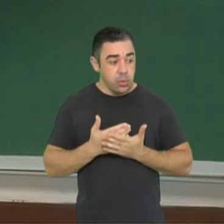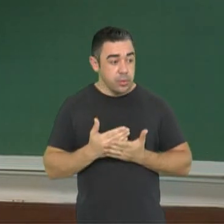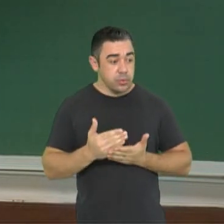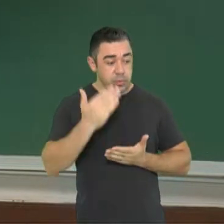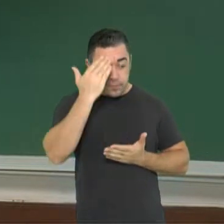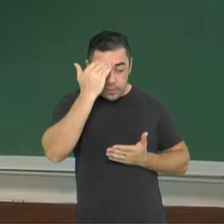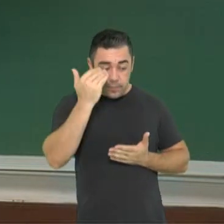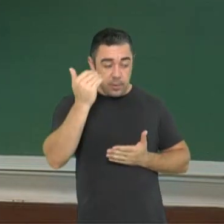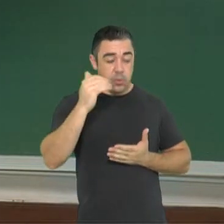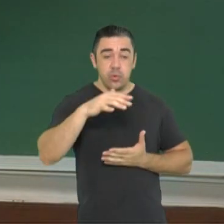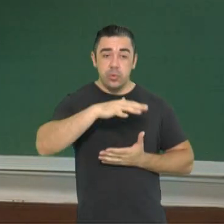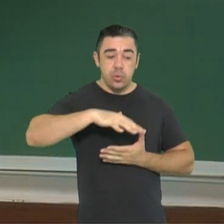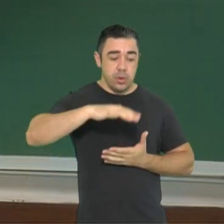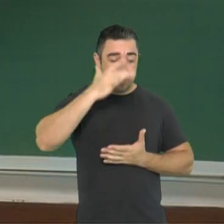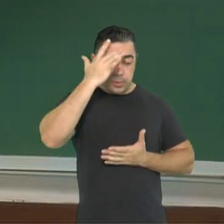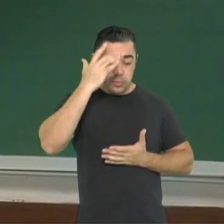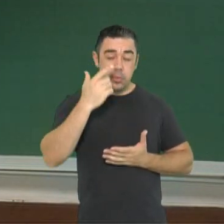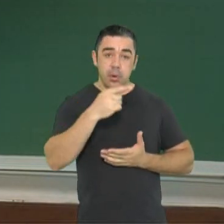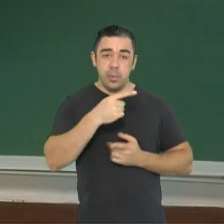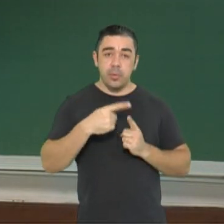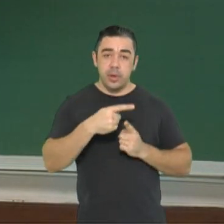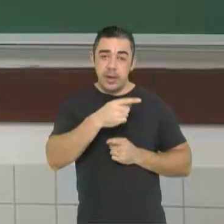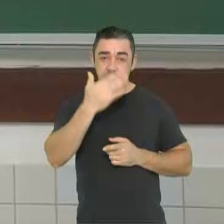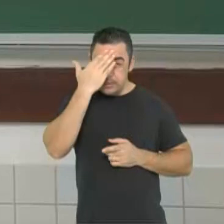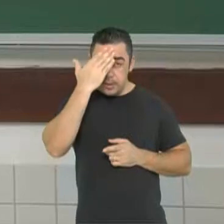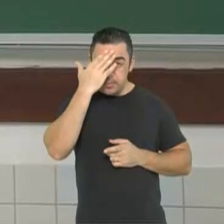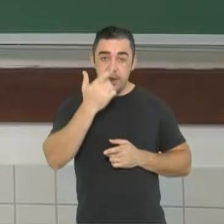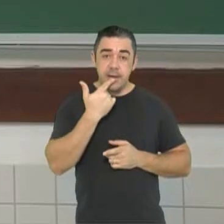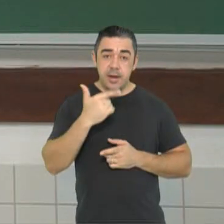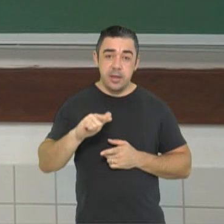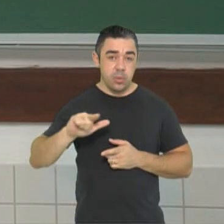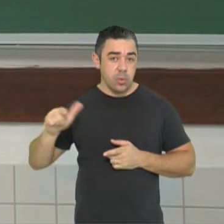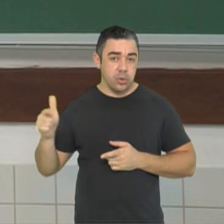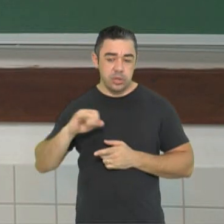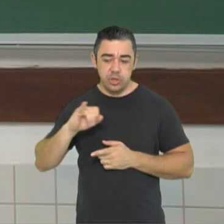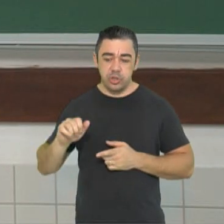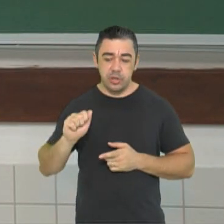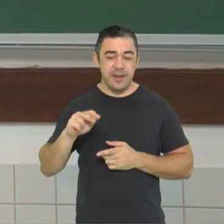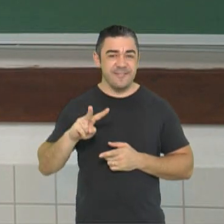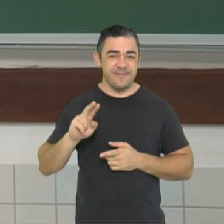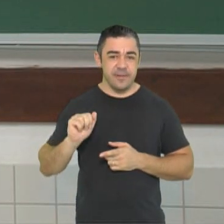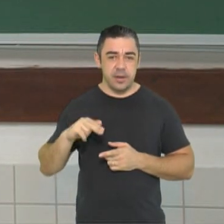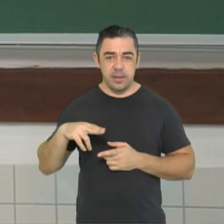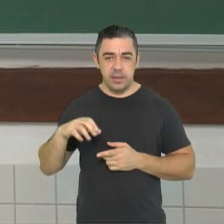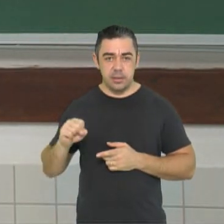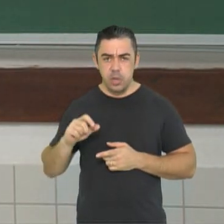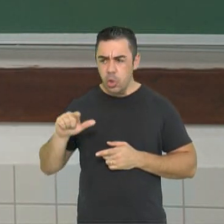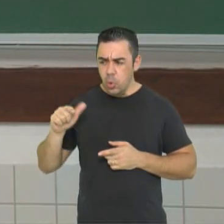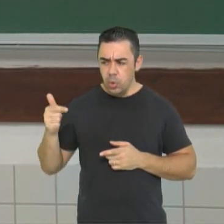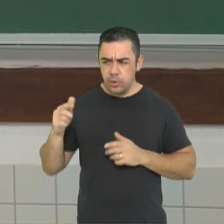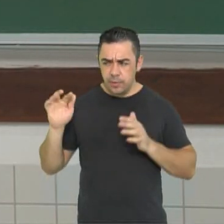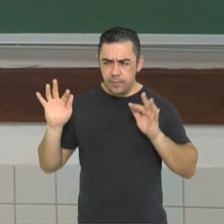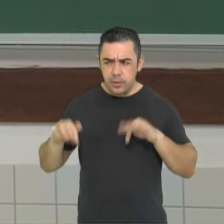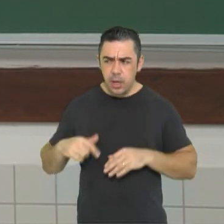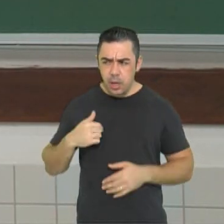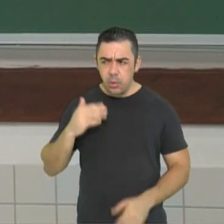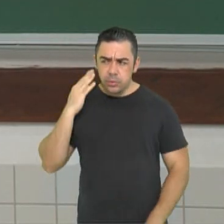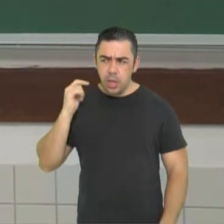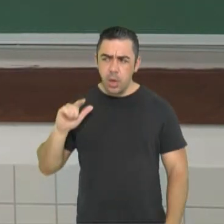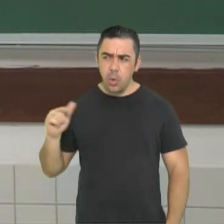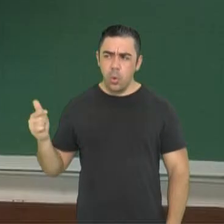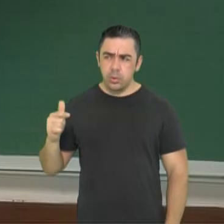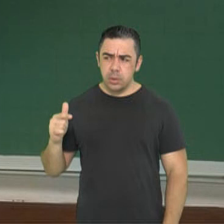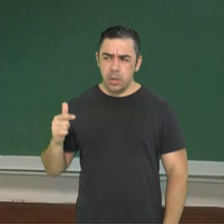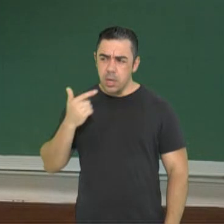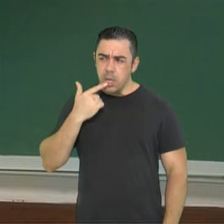ovacionado pelas pessoas, porque ele sabia javanês. E alguém no final ainda retrucou, né? Mas eu sei outra língua.